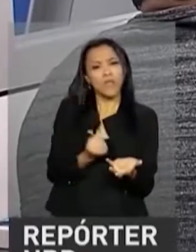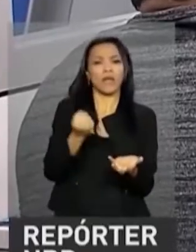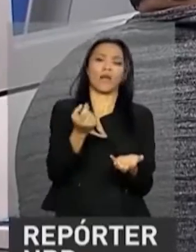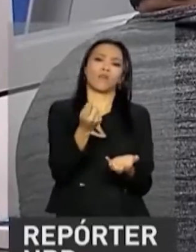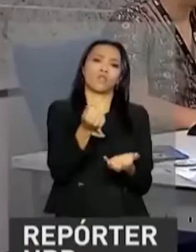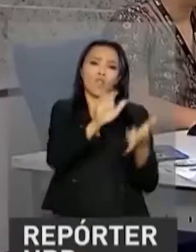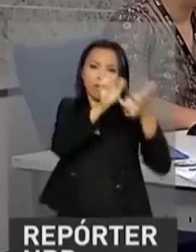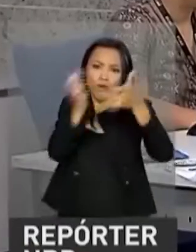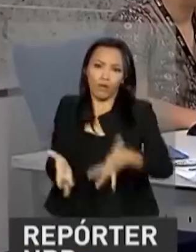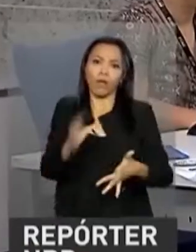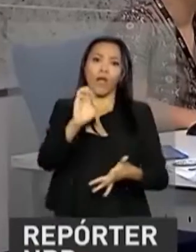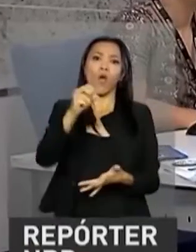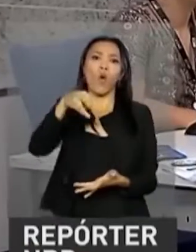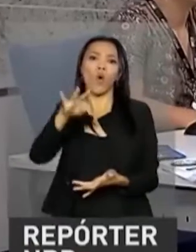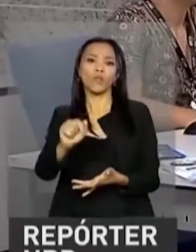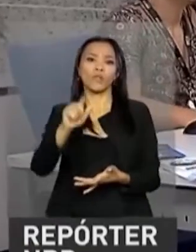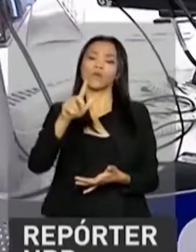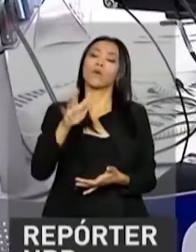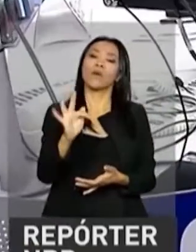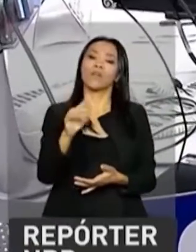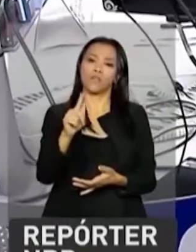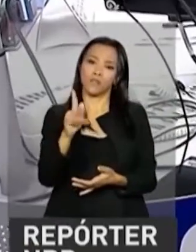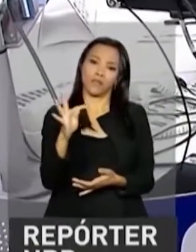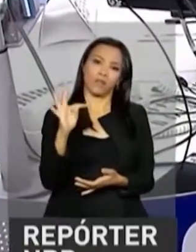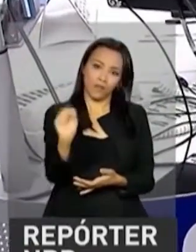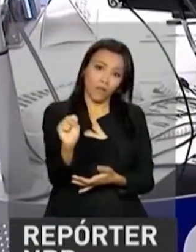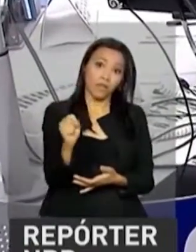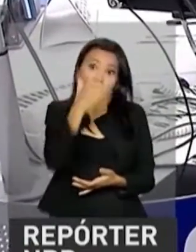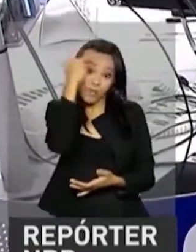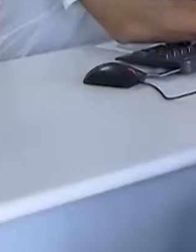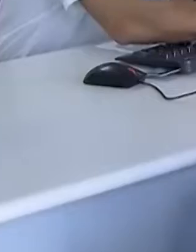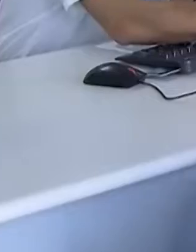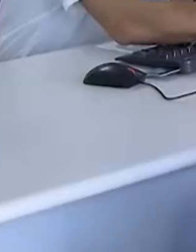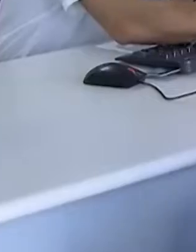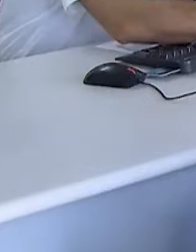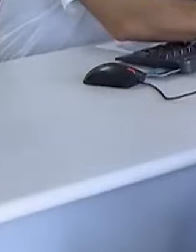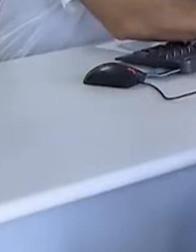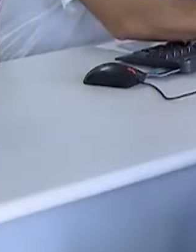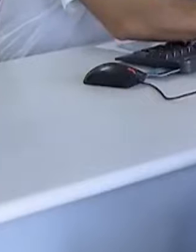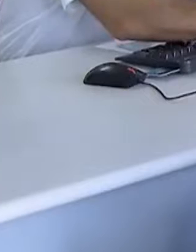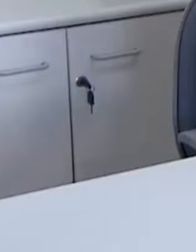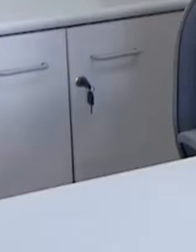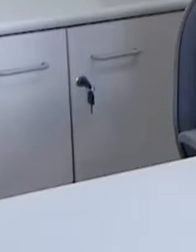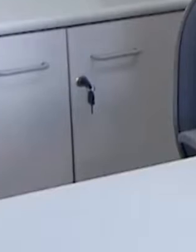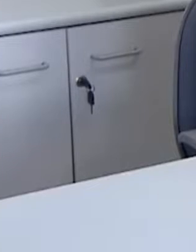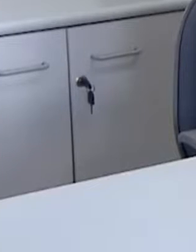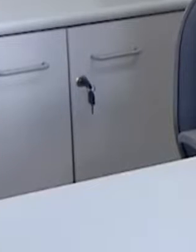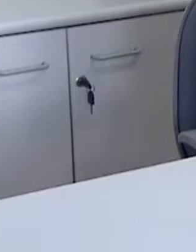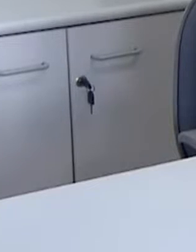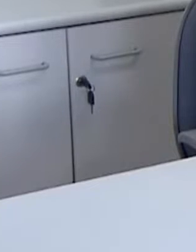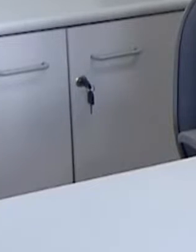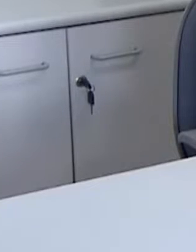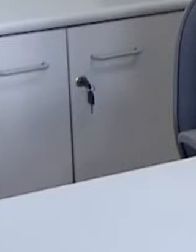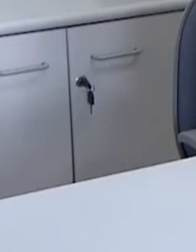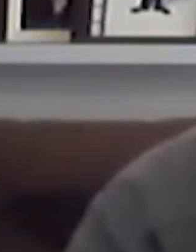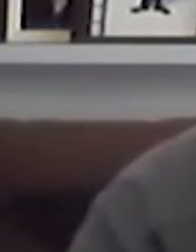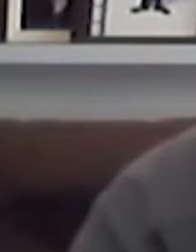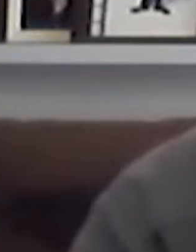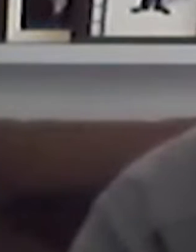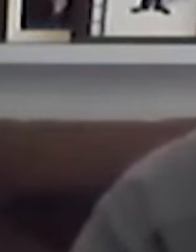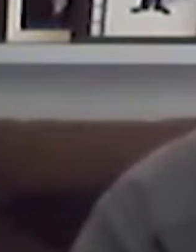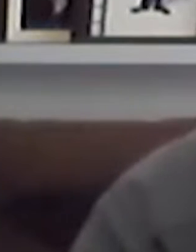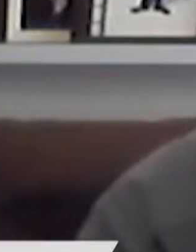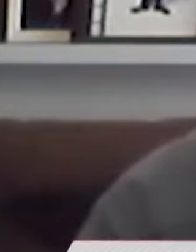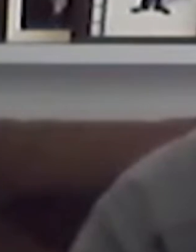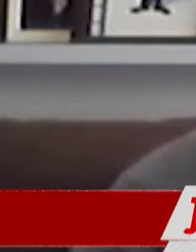a proposta não quer beneficiar o cliente e nem gerar empregos, mas sim favorecer setores milionários.